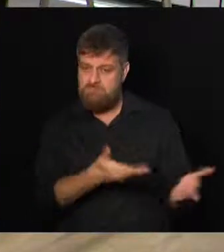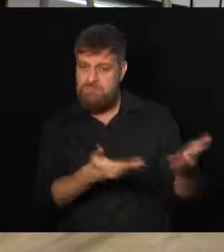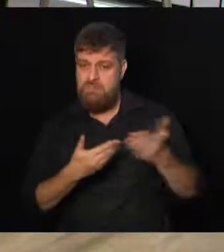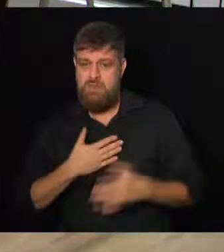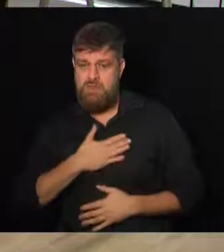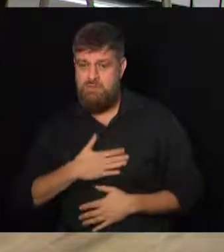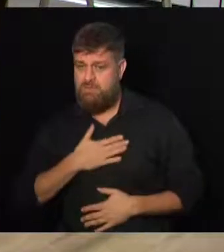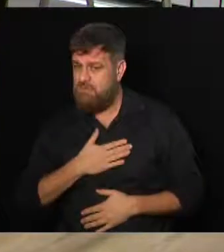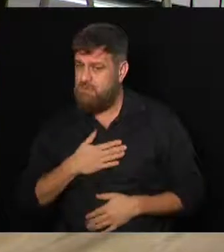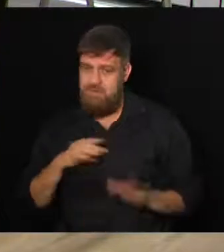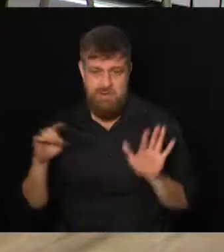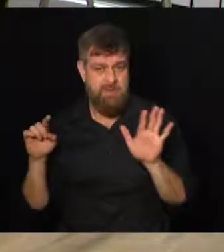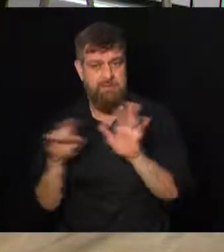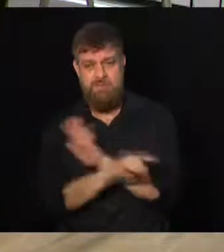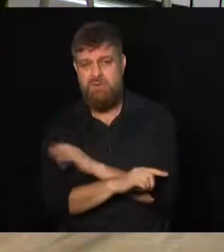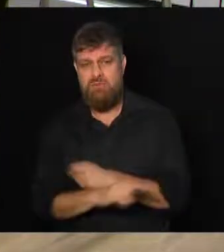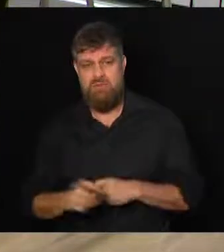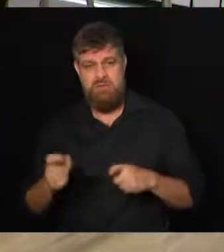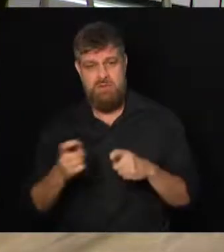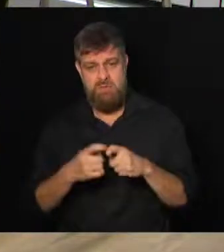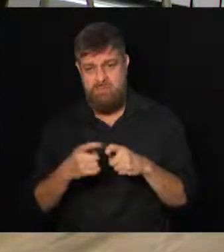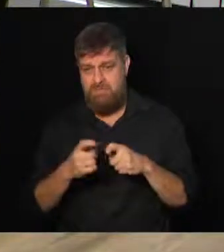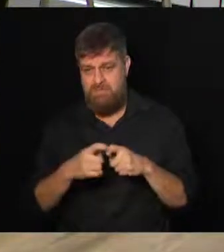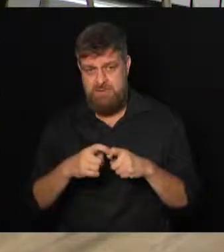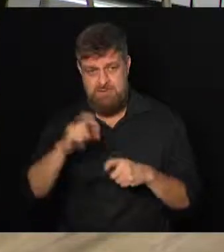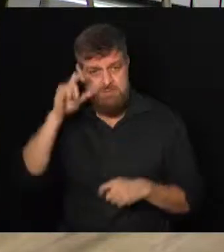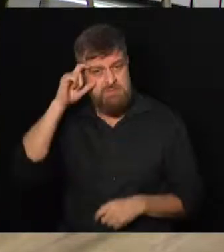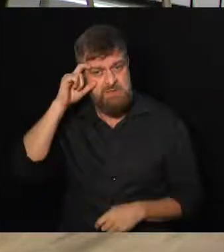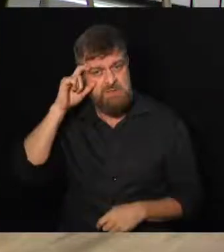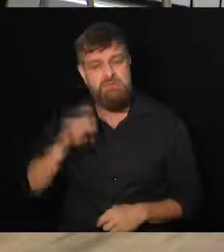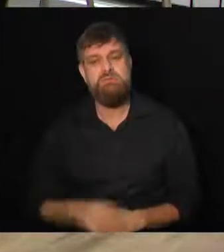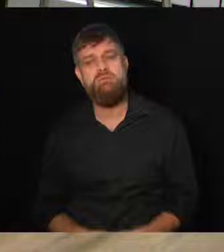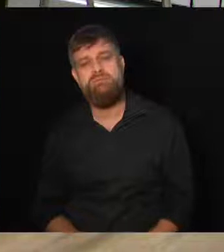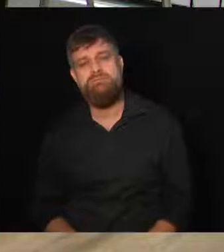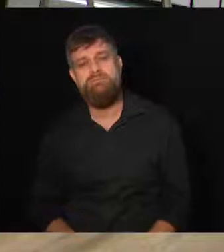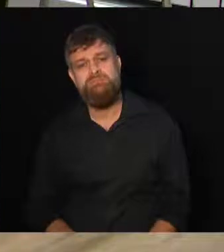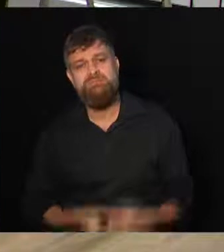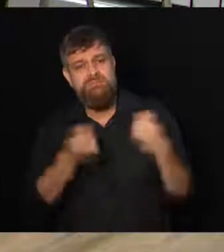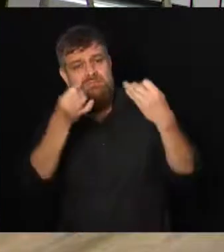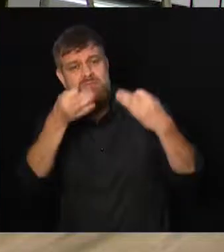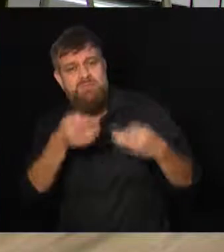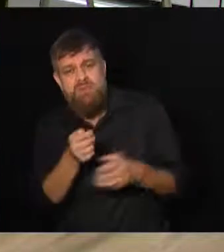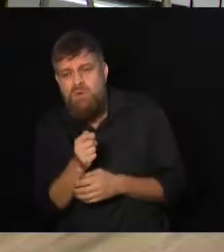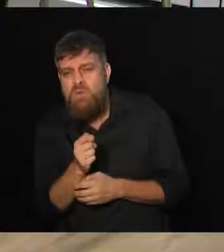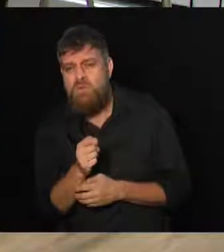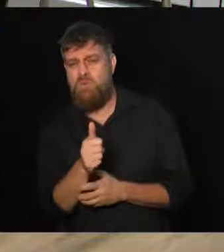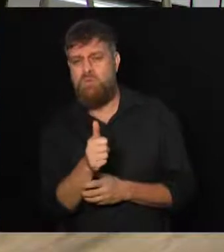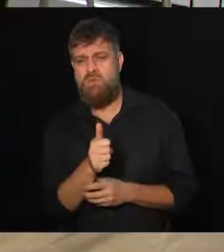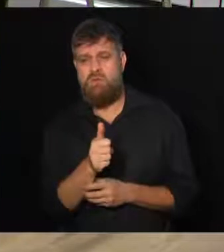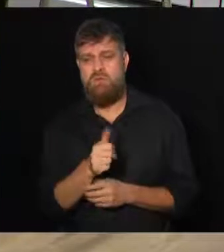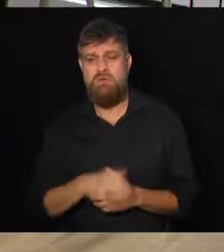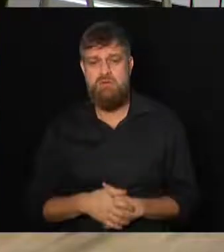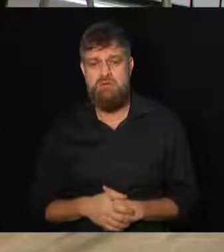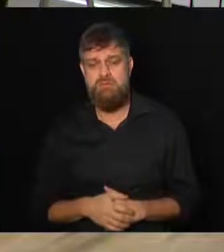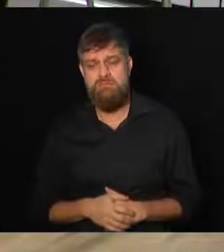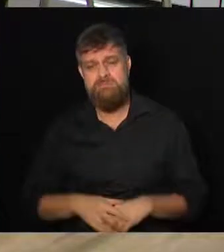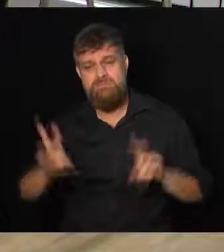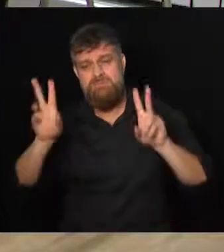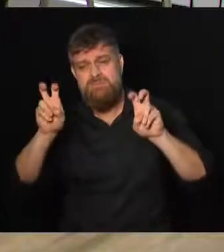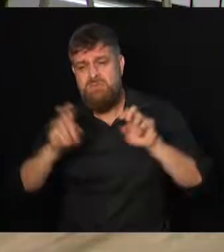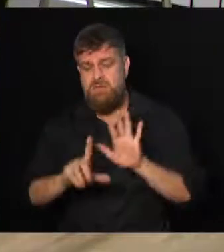Eu já vou falar com o Dr. Márcio na abertura. Doutor, eu queria que o senhor falasse um pouquinho sobre essa questão